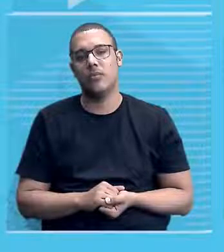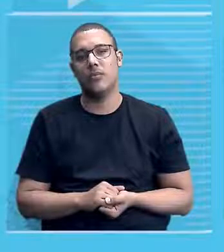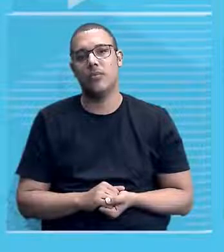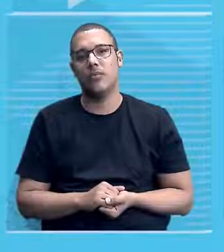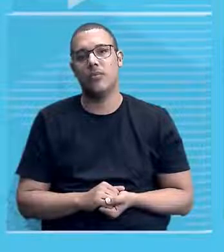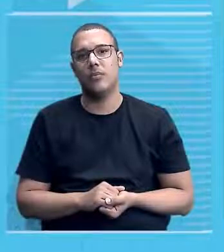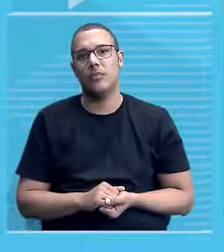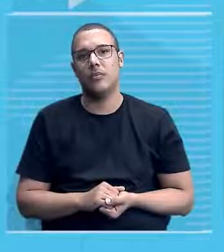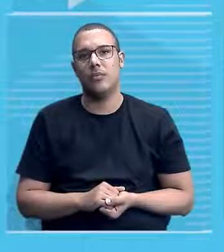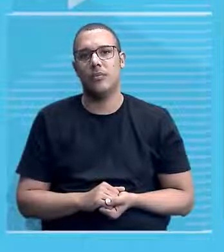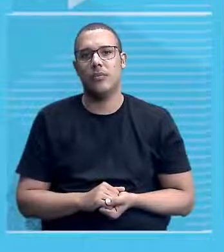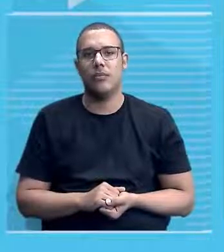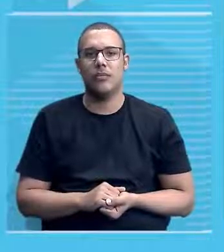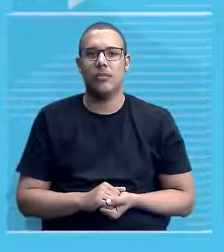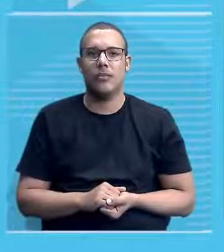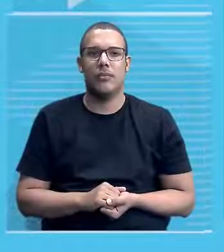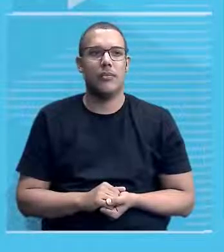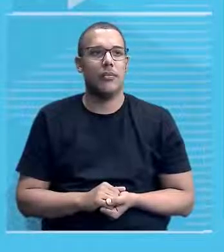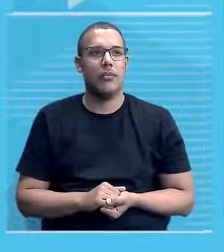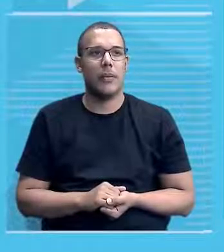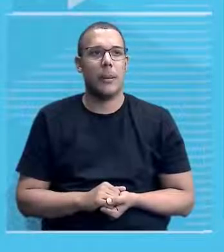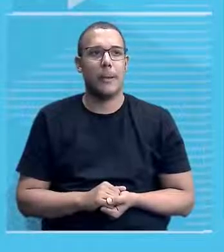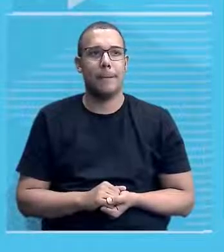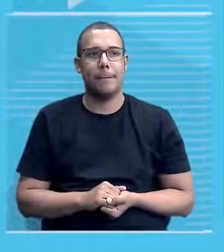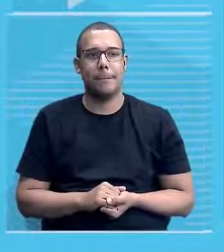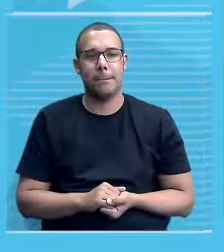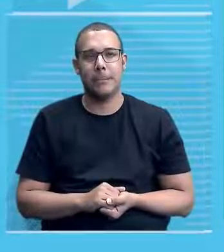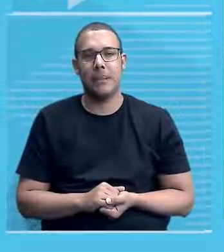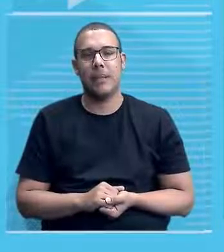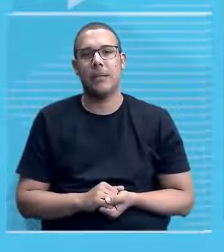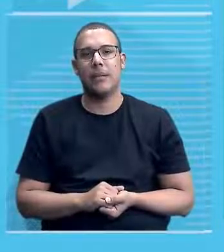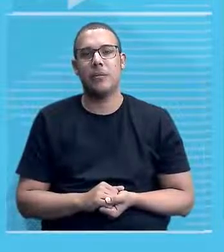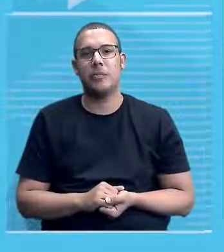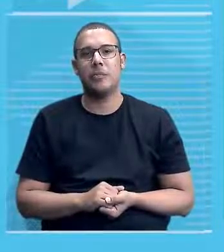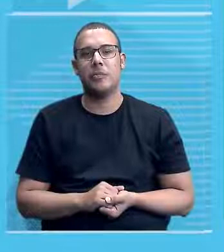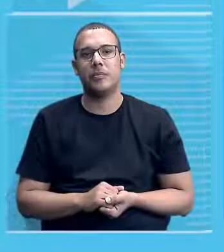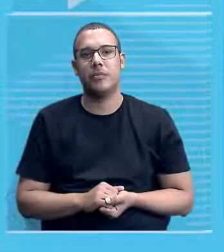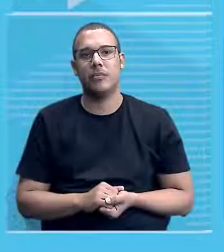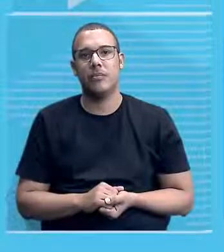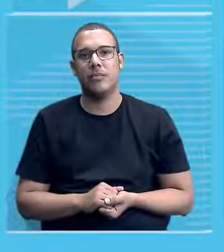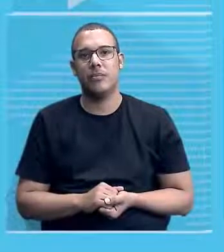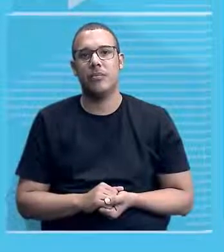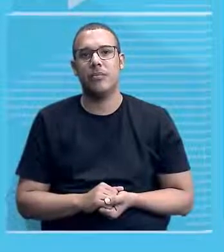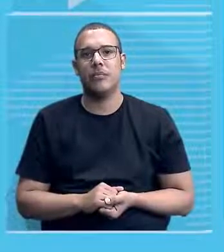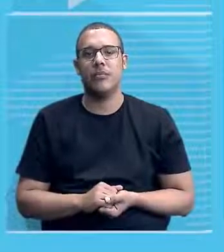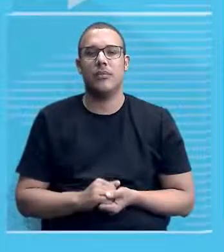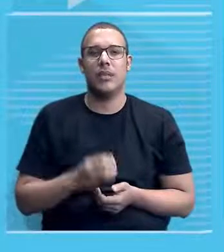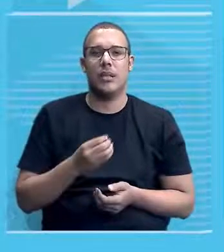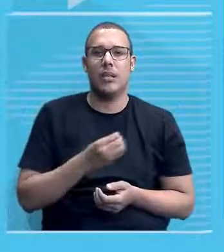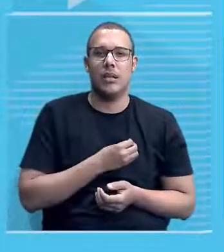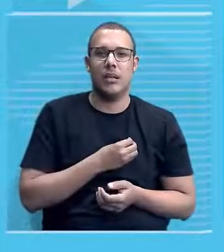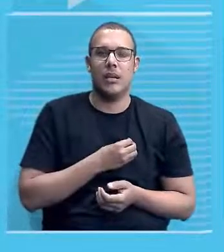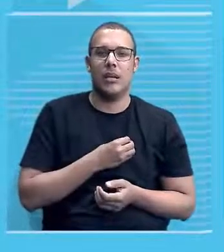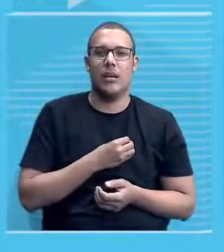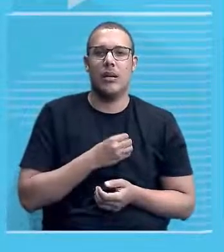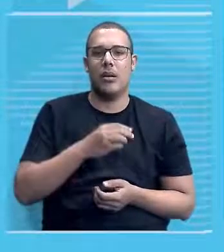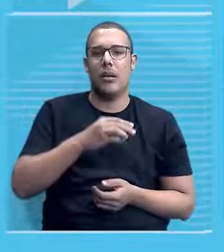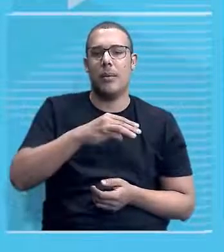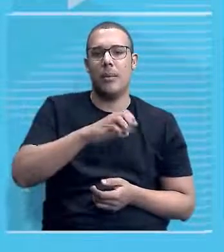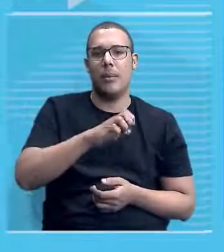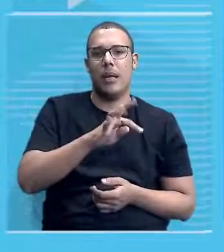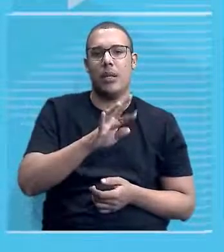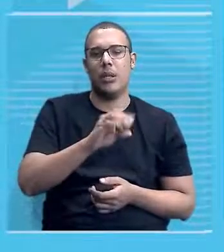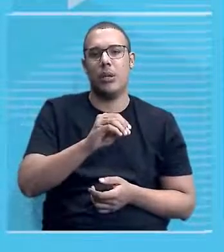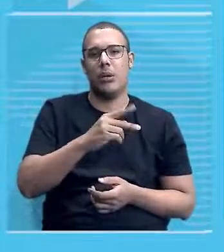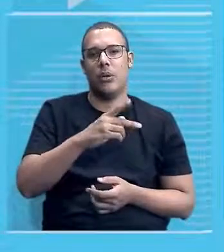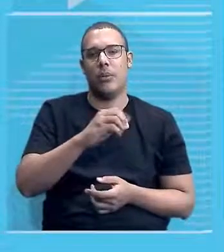e ele fica nessa nesse binômio né a Metrópole a colônia colônia